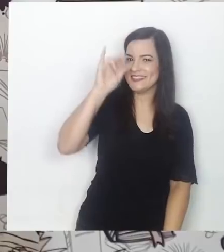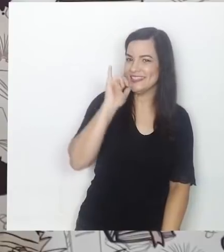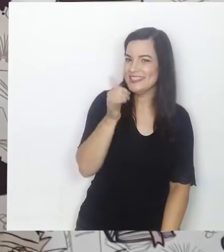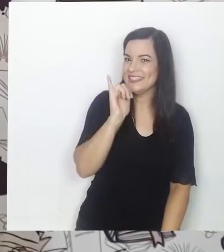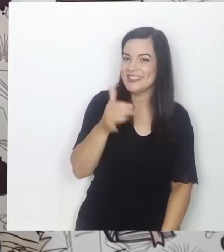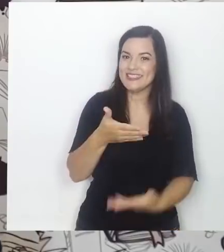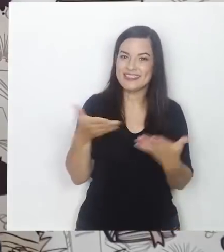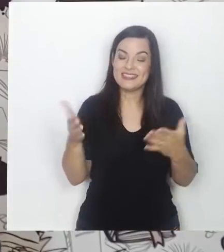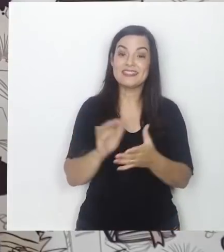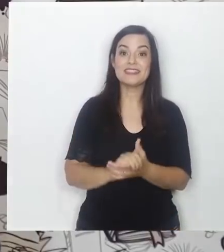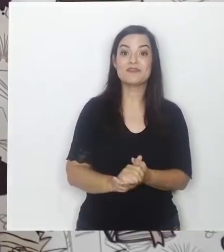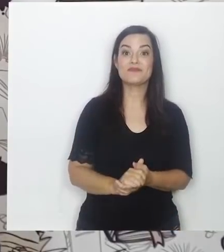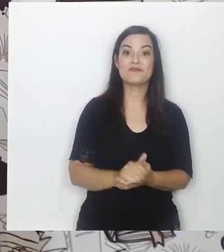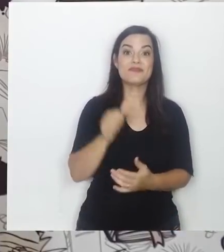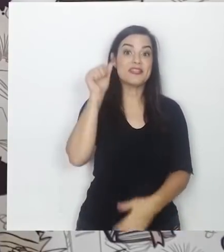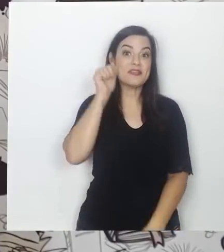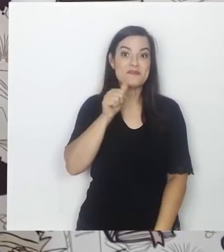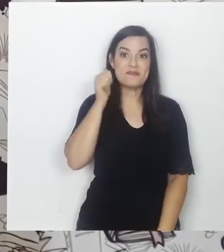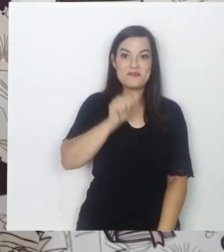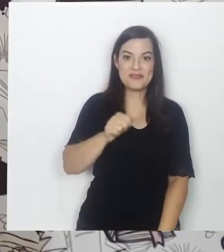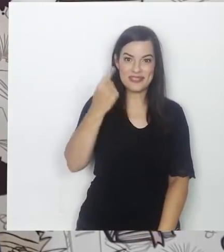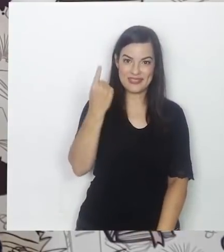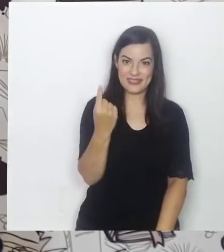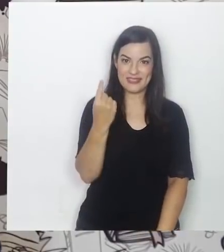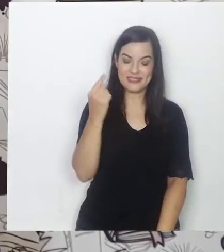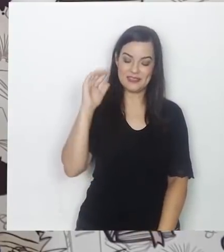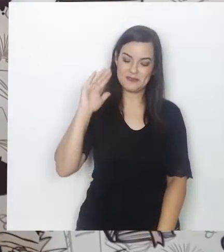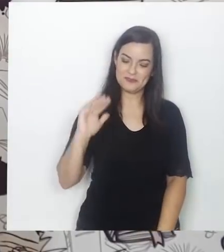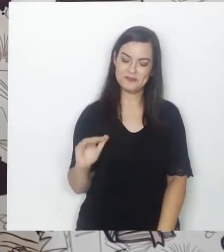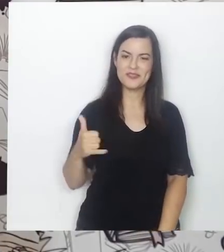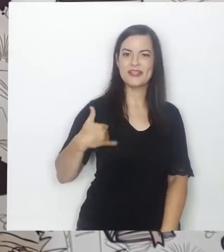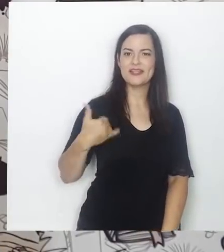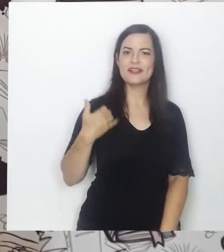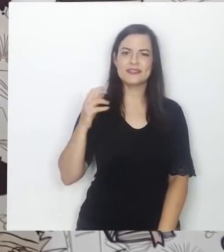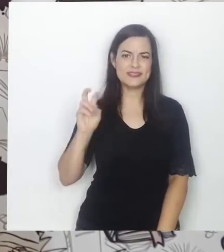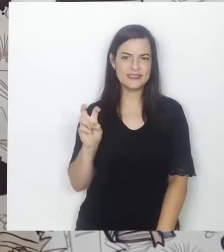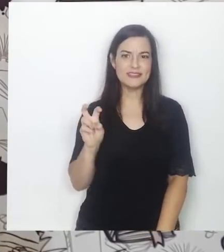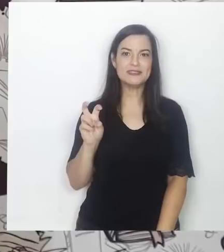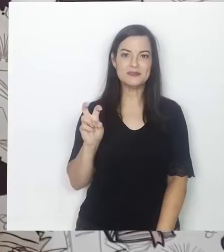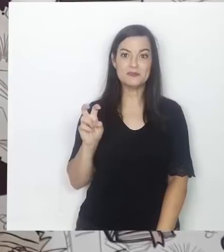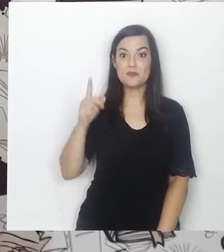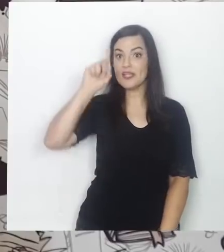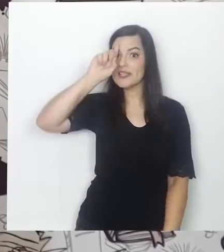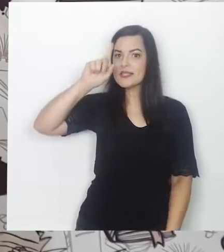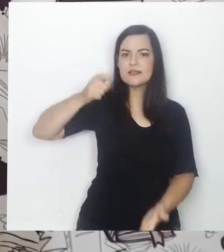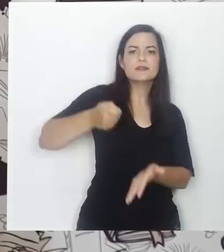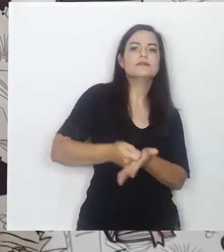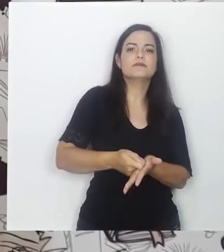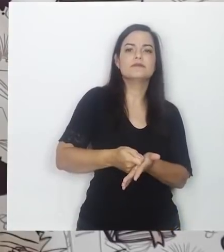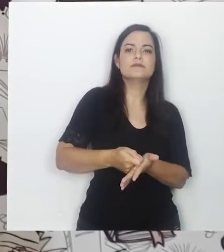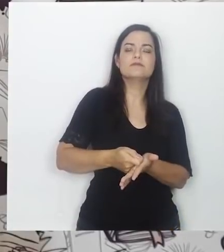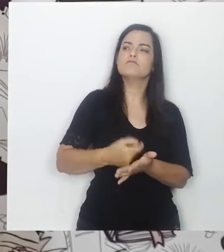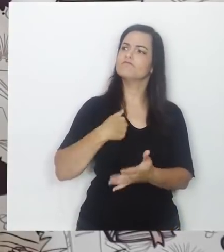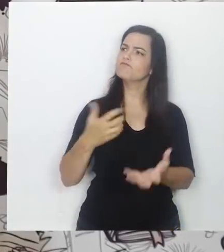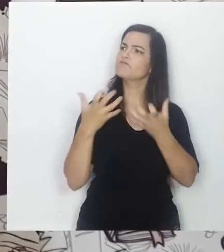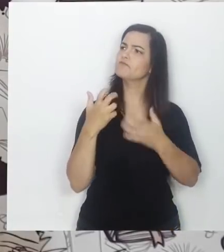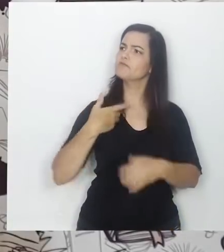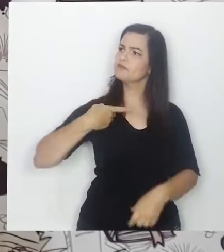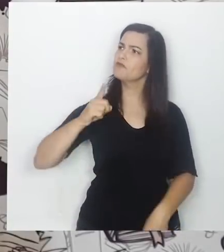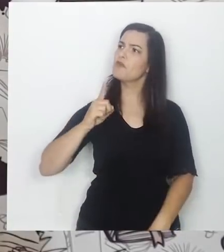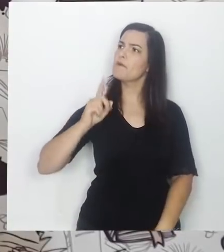vocês. A história de uma menina que, com 5 anos de idade, decidiu que seria